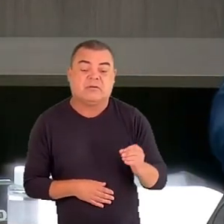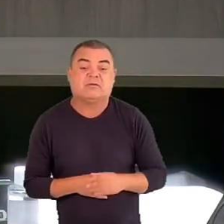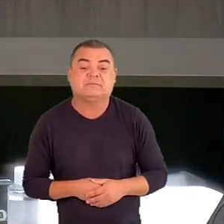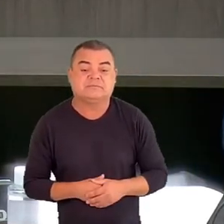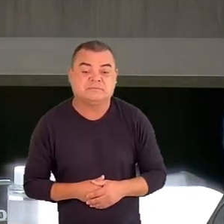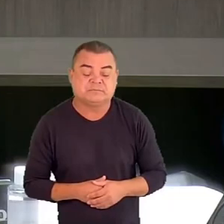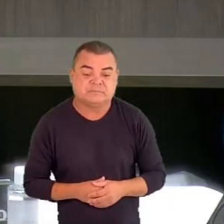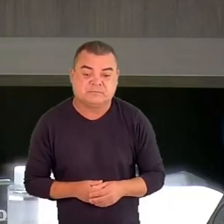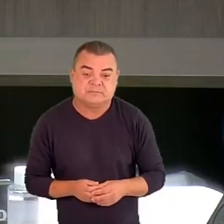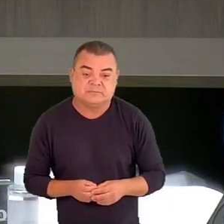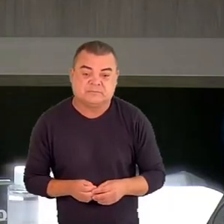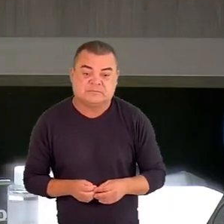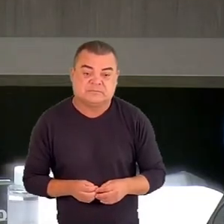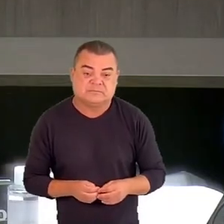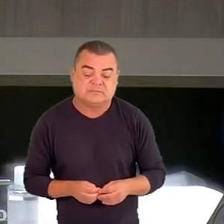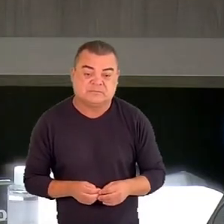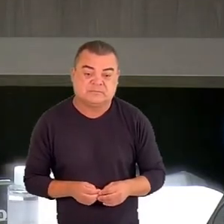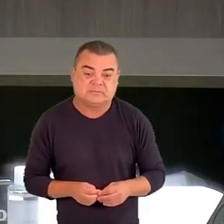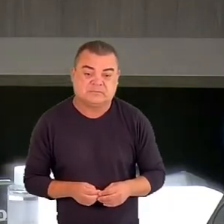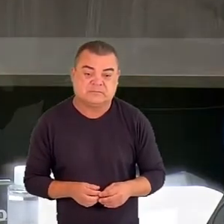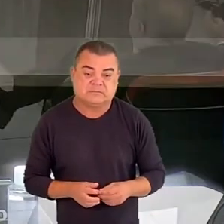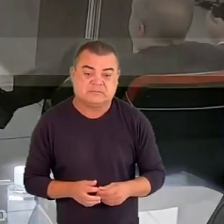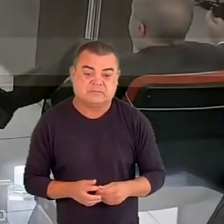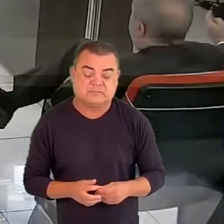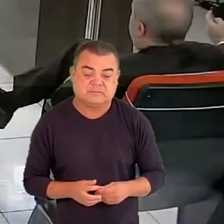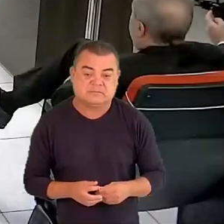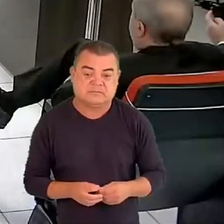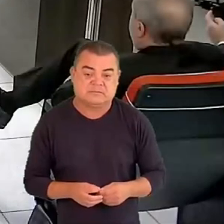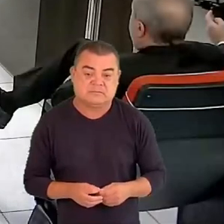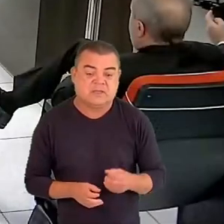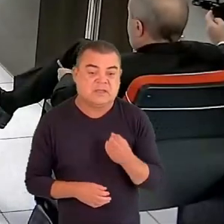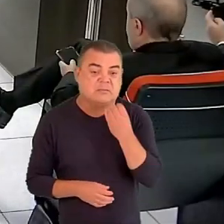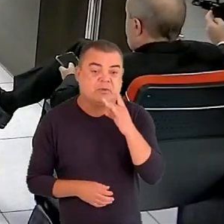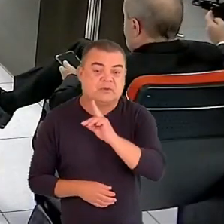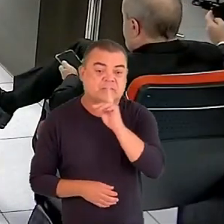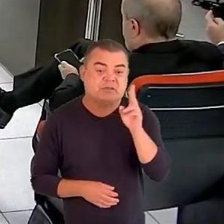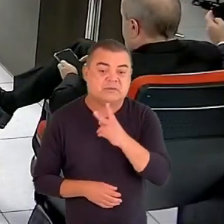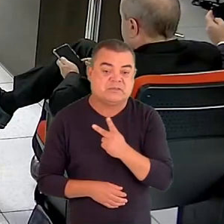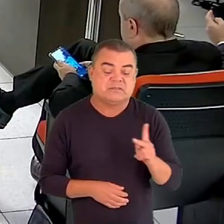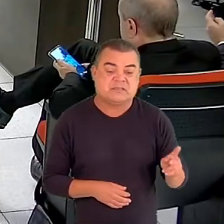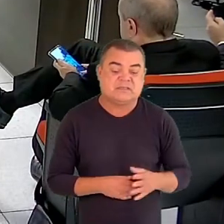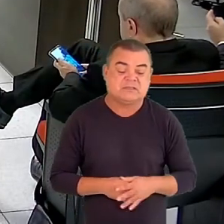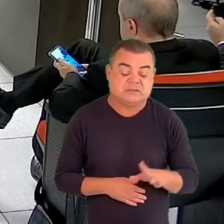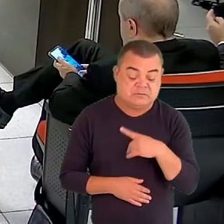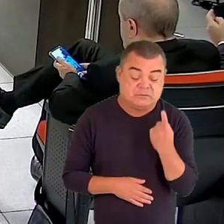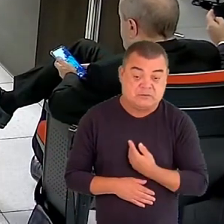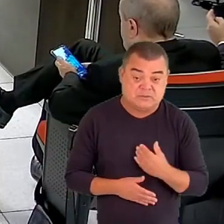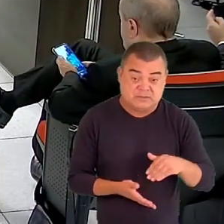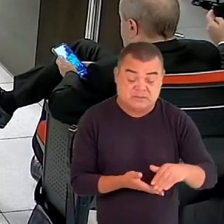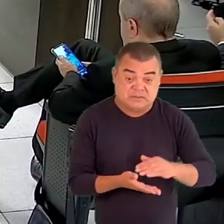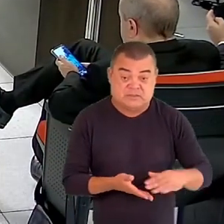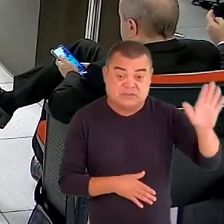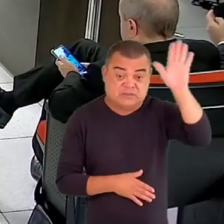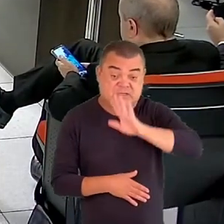Varela, do conselheiro Varela. Depois. Bom dia, presidente. Bom dia ao nosso secretário-geral, corregedor,